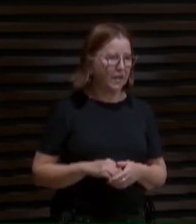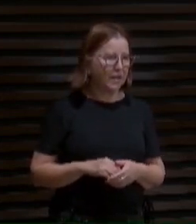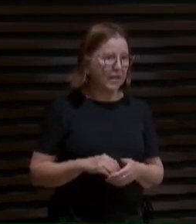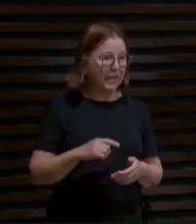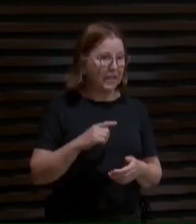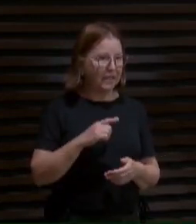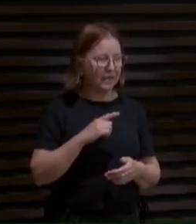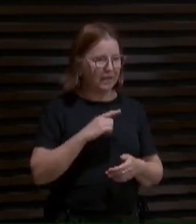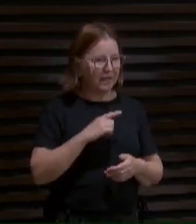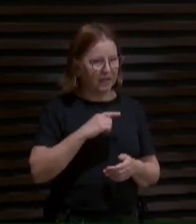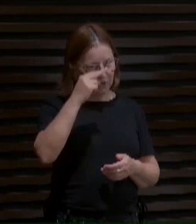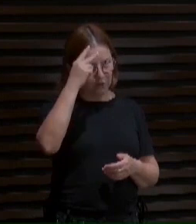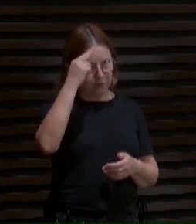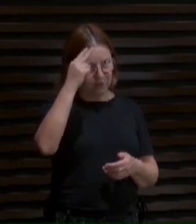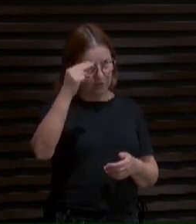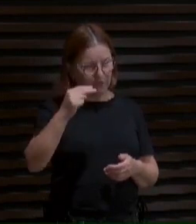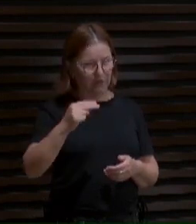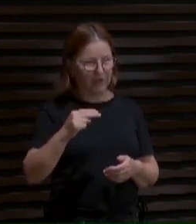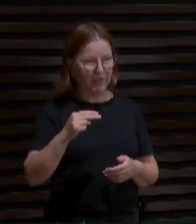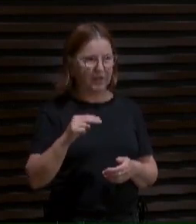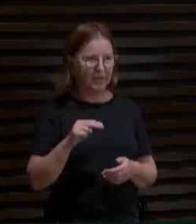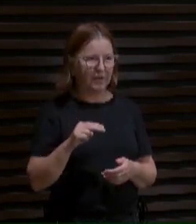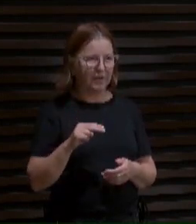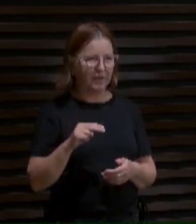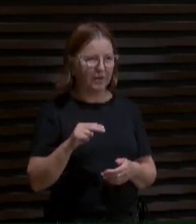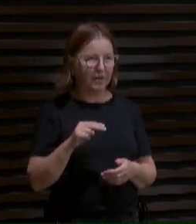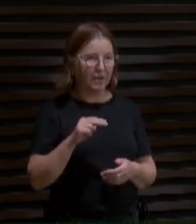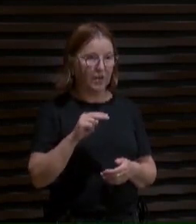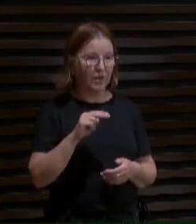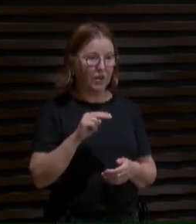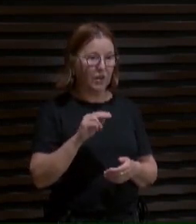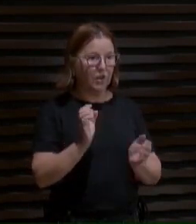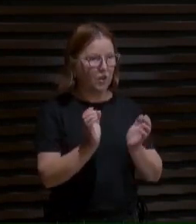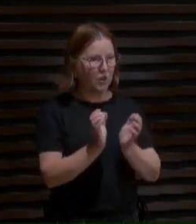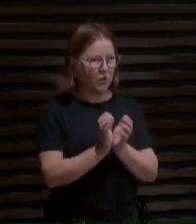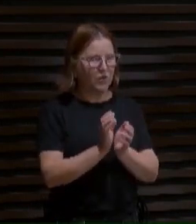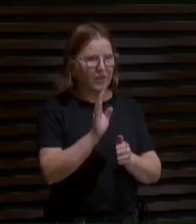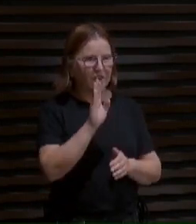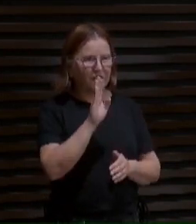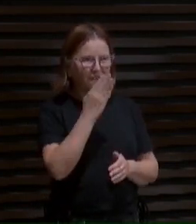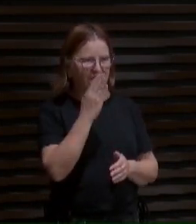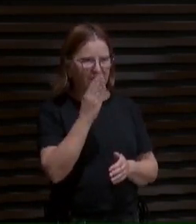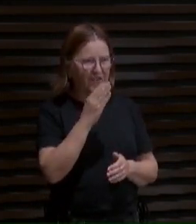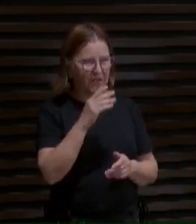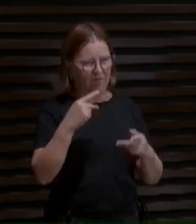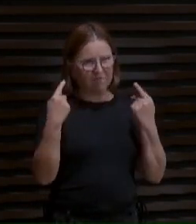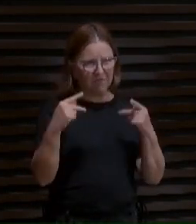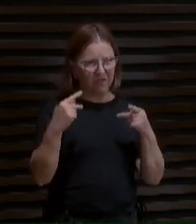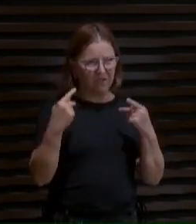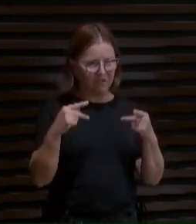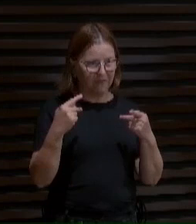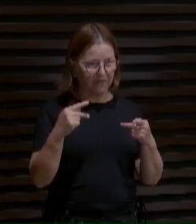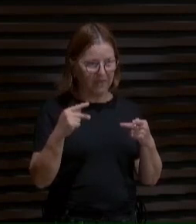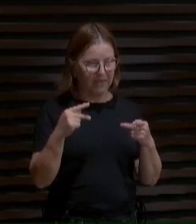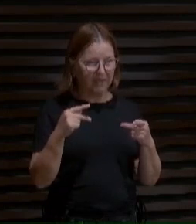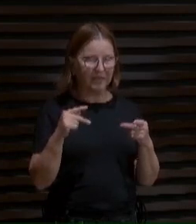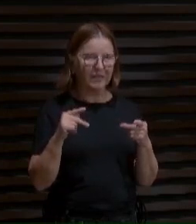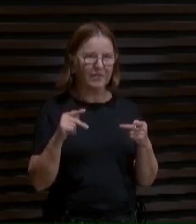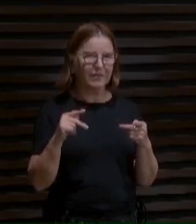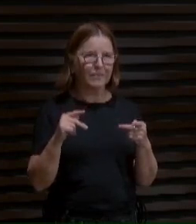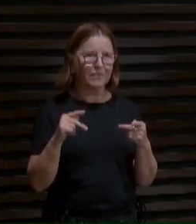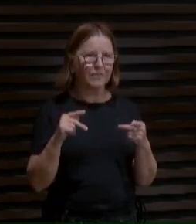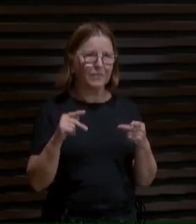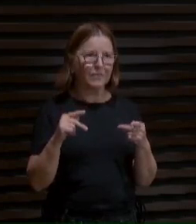são os falsos profetas e os falsos mestres que enchem